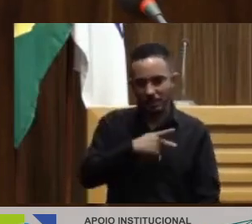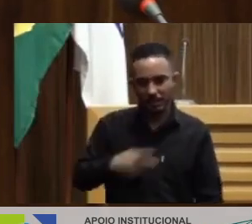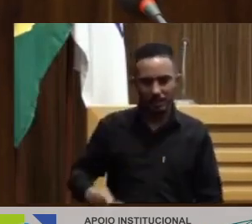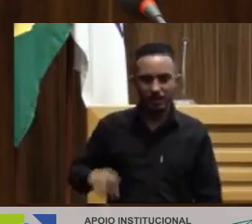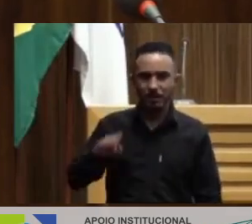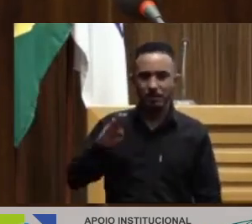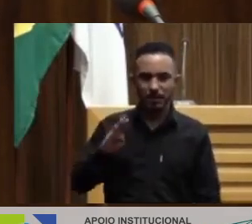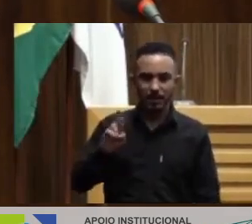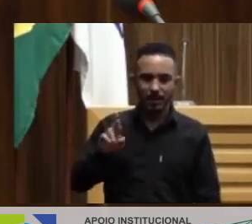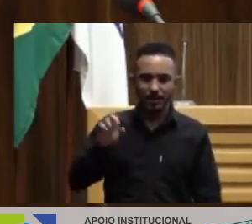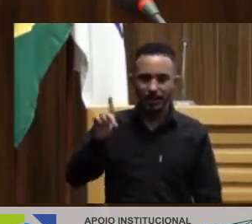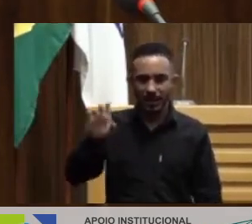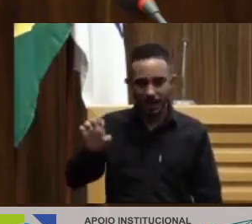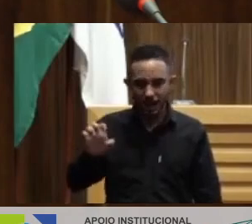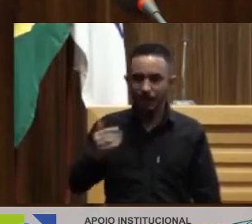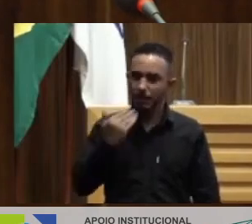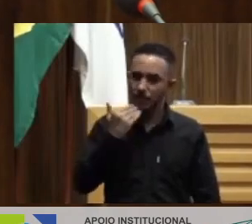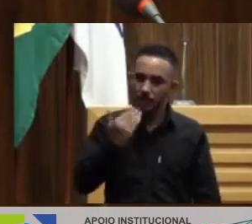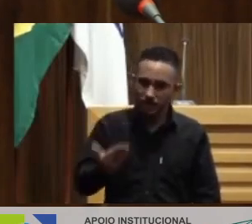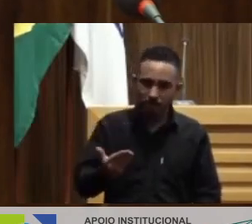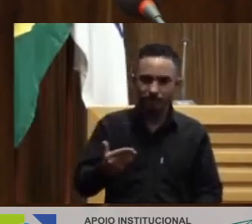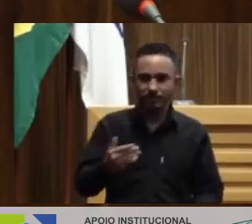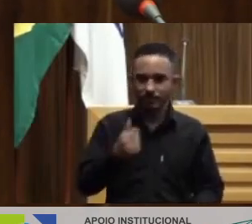BRDE, estamos pedindo ampliação